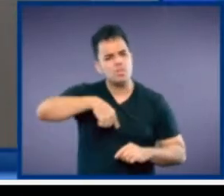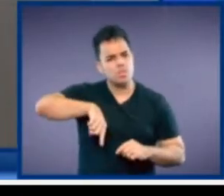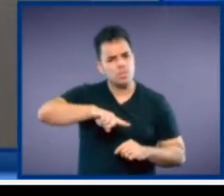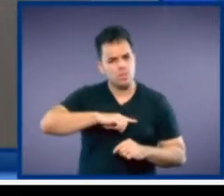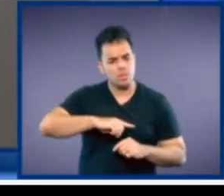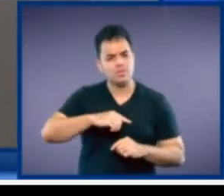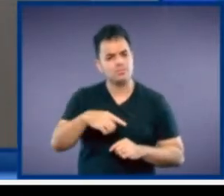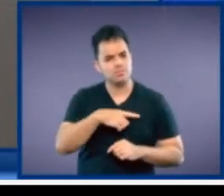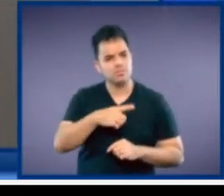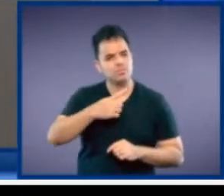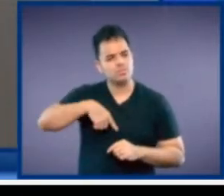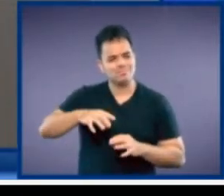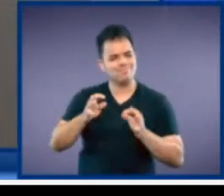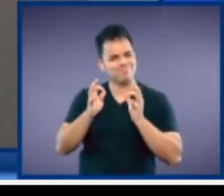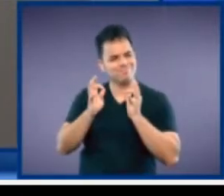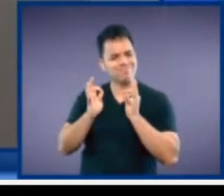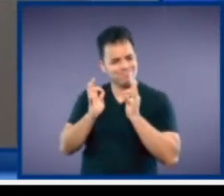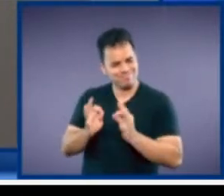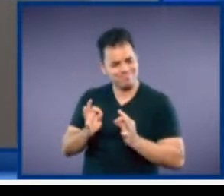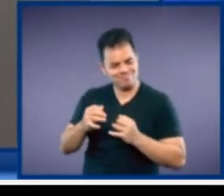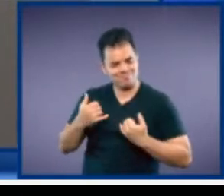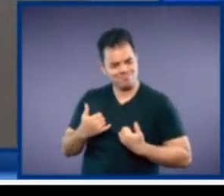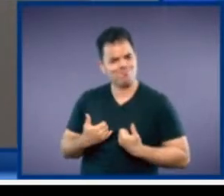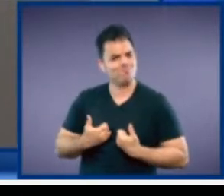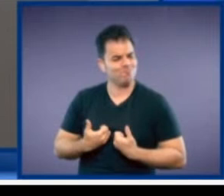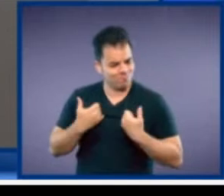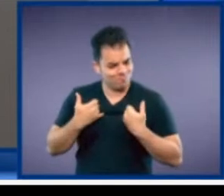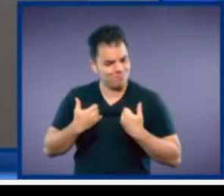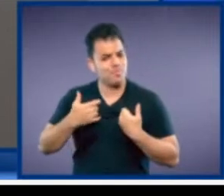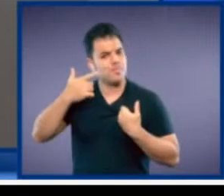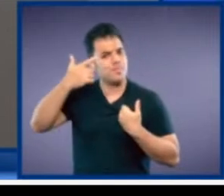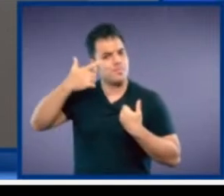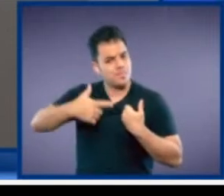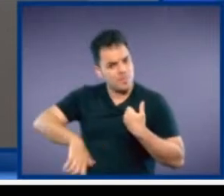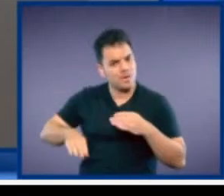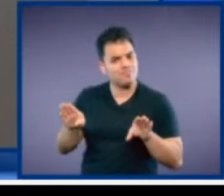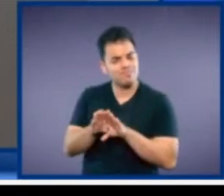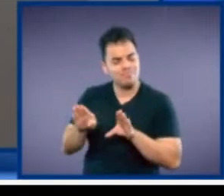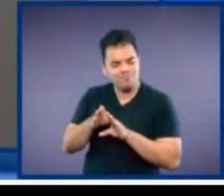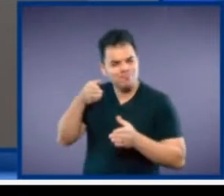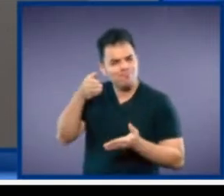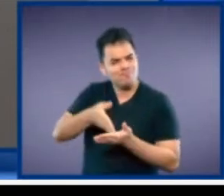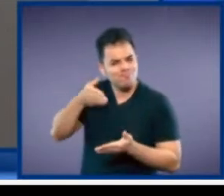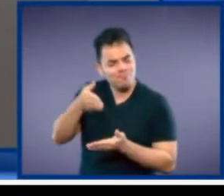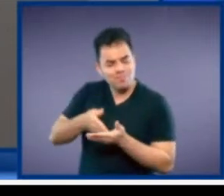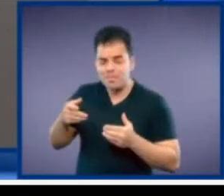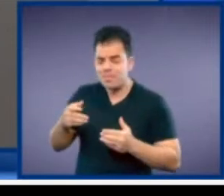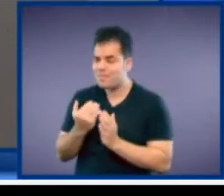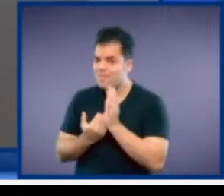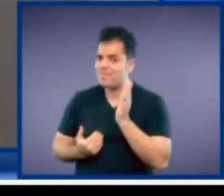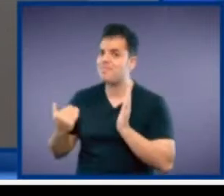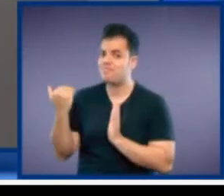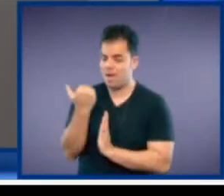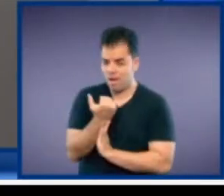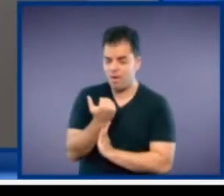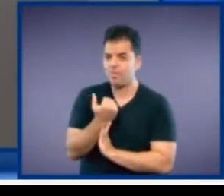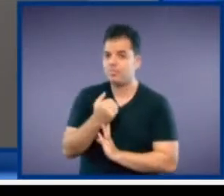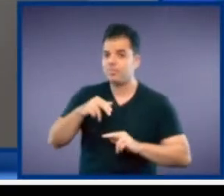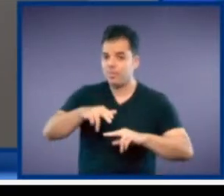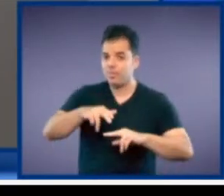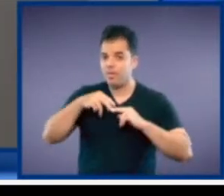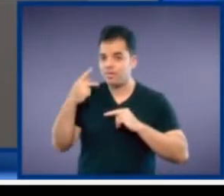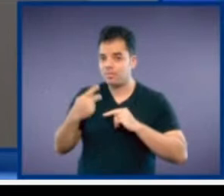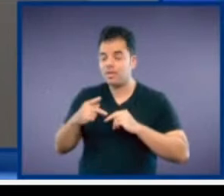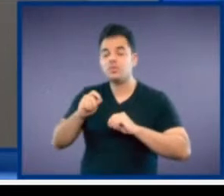para nós, é obviamente um motivo de orgulho, mas o desafio foi ainda maior quando, num estado que foi